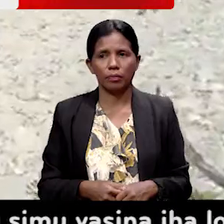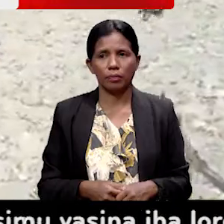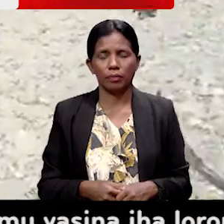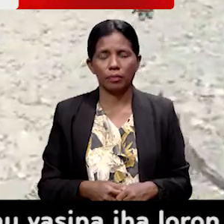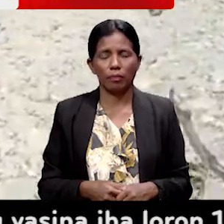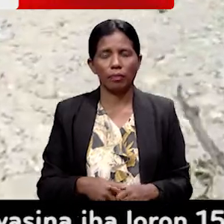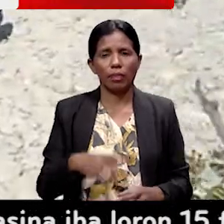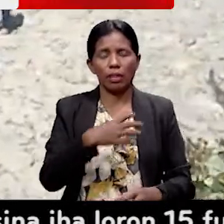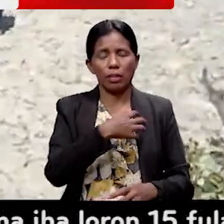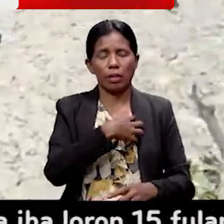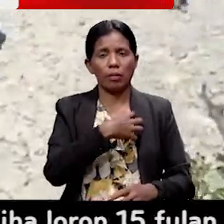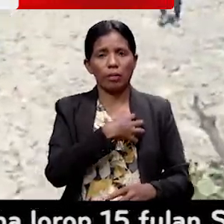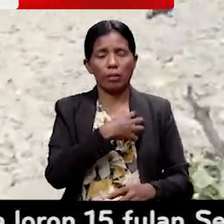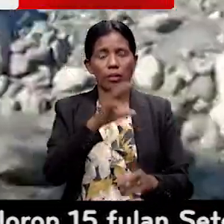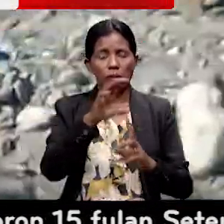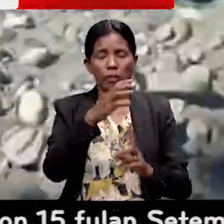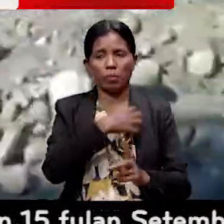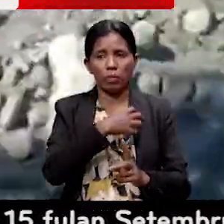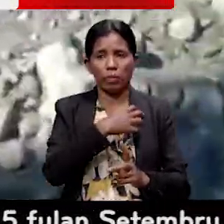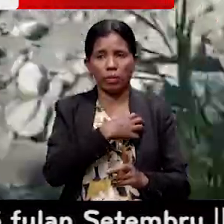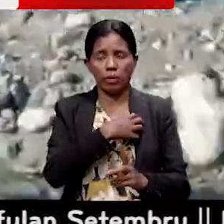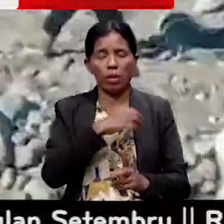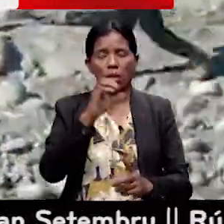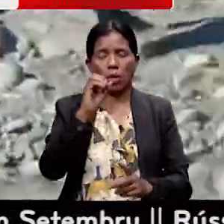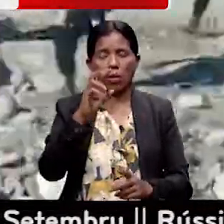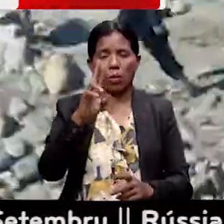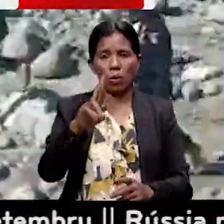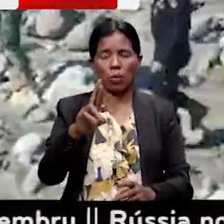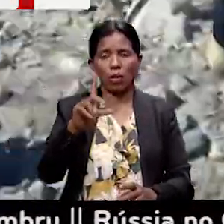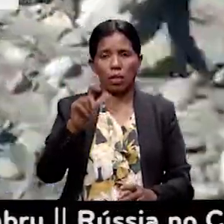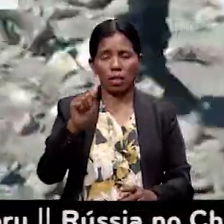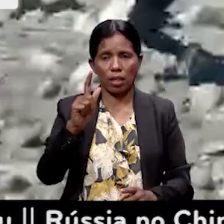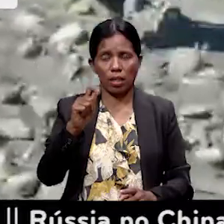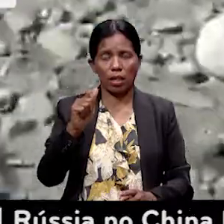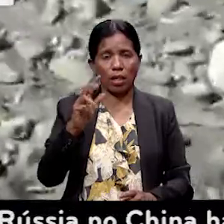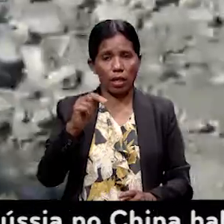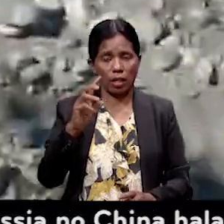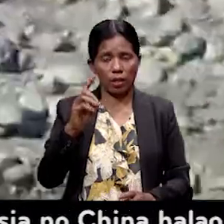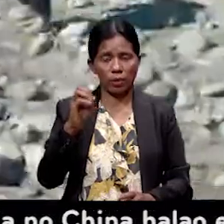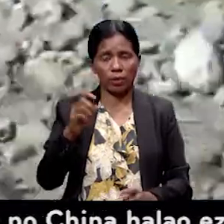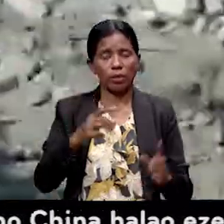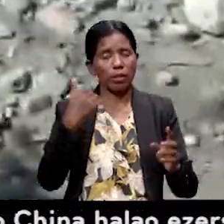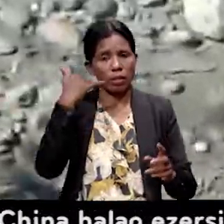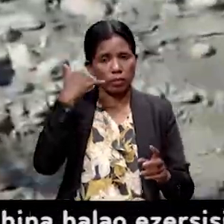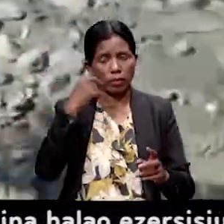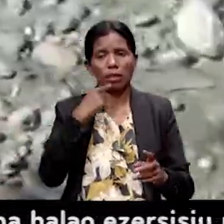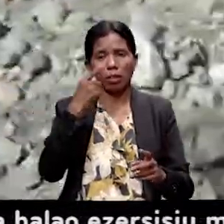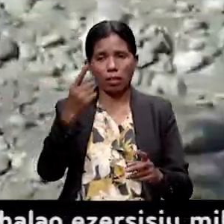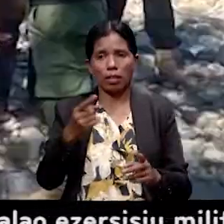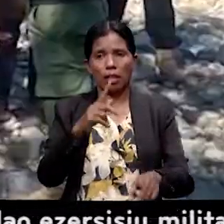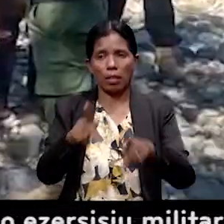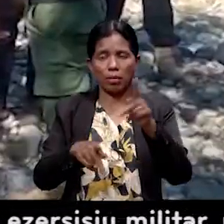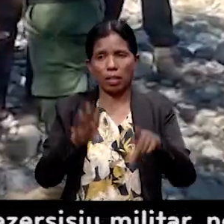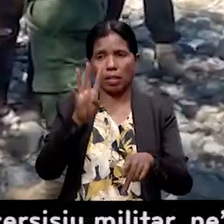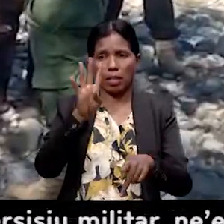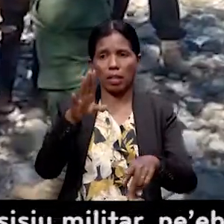Comandante Unidade Especial Polícia, Superintendente Seife Orlando Gomes, a tua informação, né? Base MN via telefônica, tá? Cidadão na Inhat,